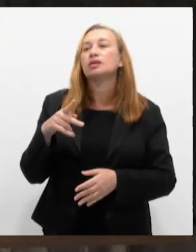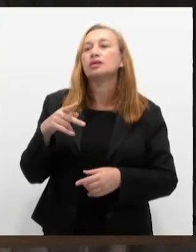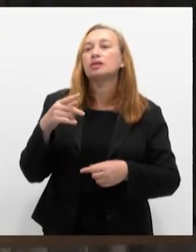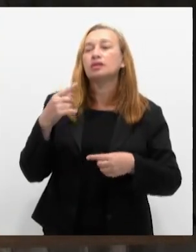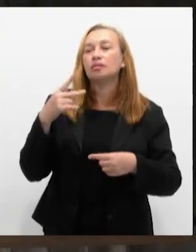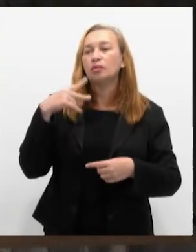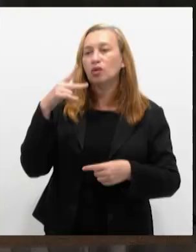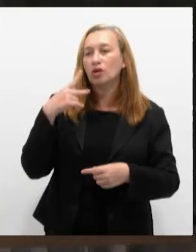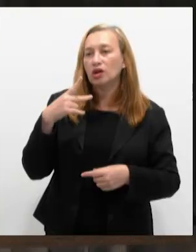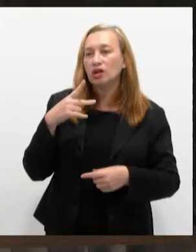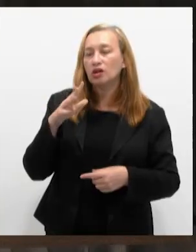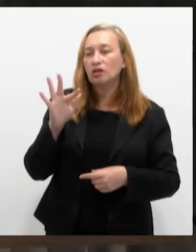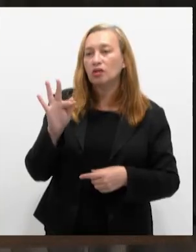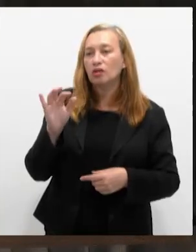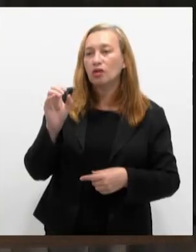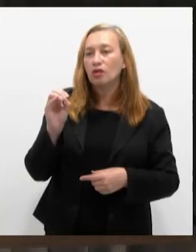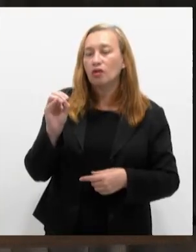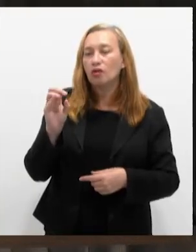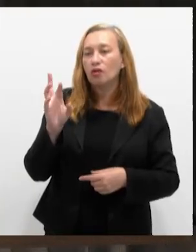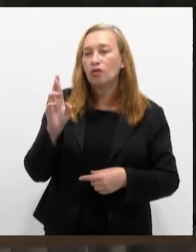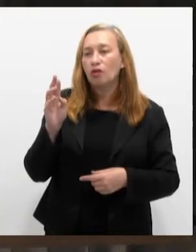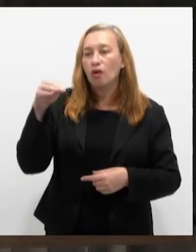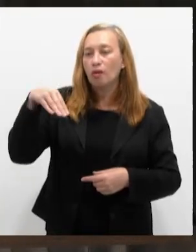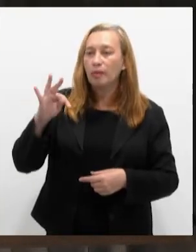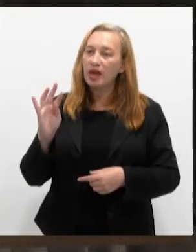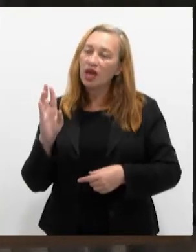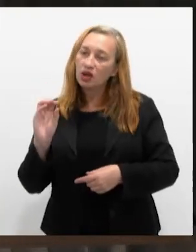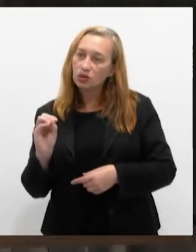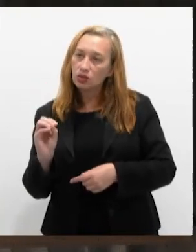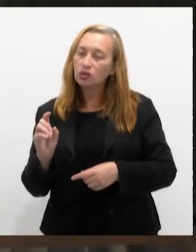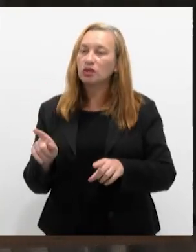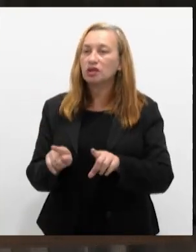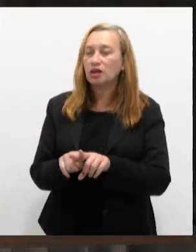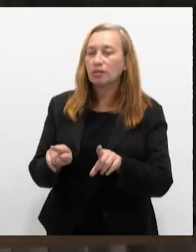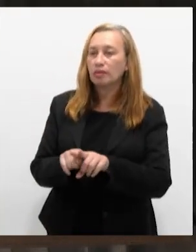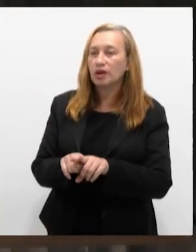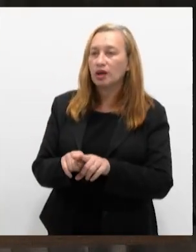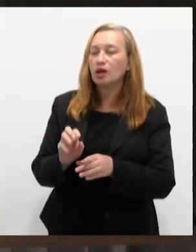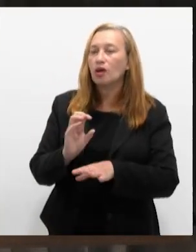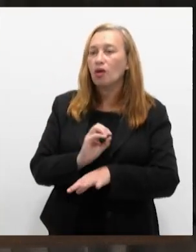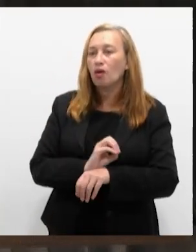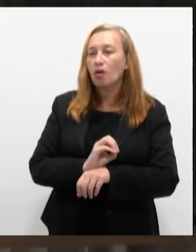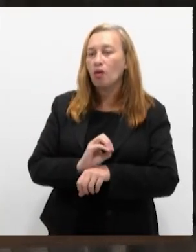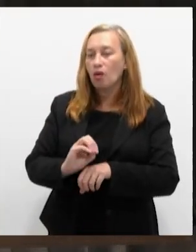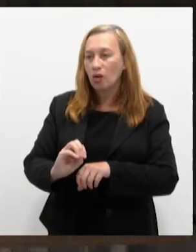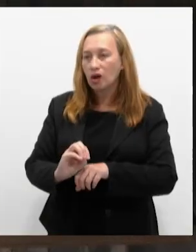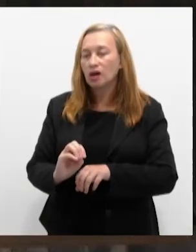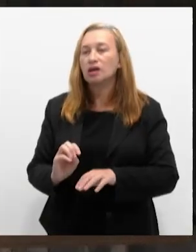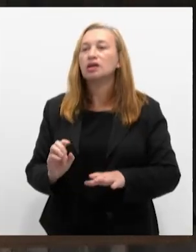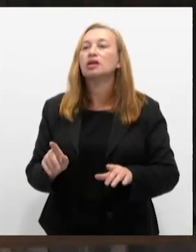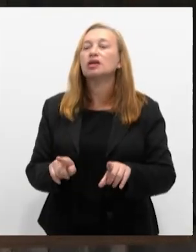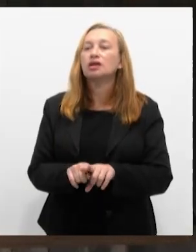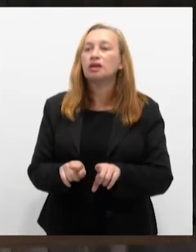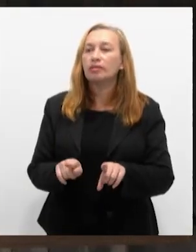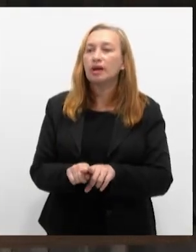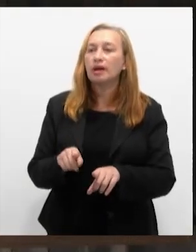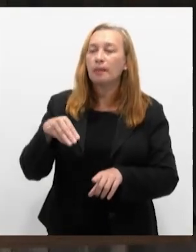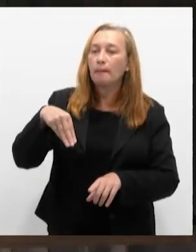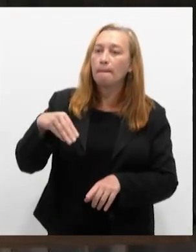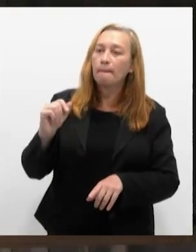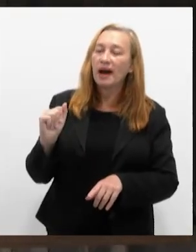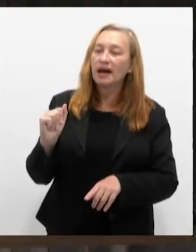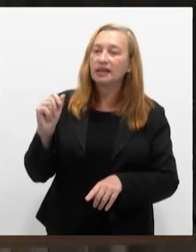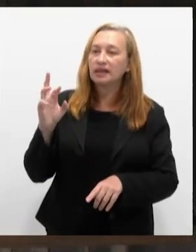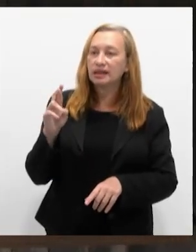agroecologia, da produção orgânica, e que a Emater e a FIPERJ finalmente abram novos